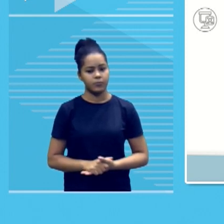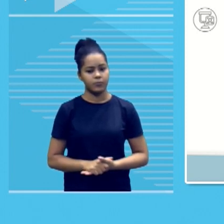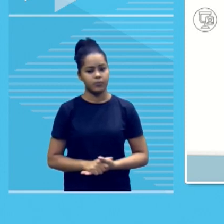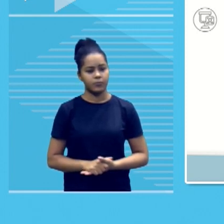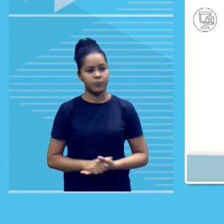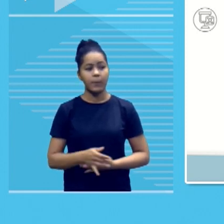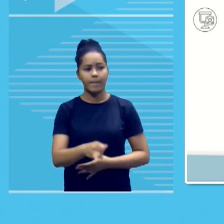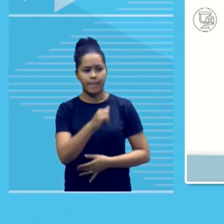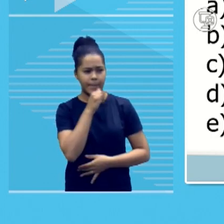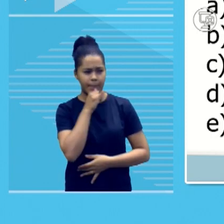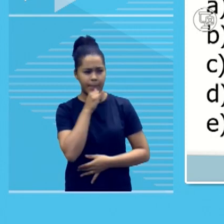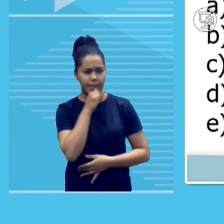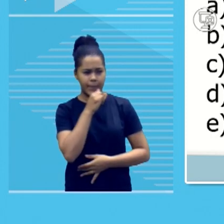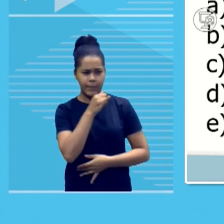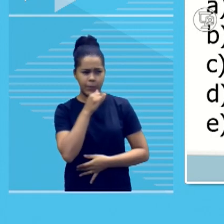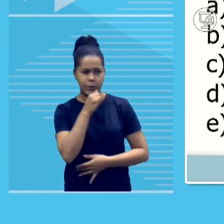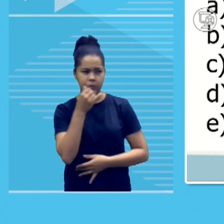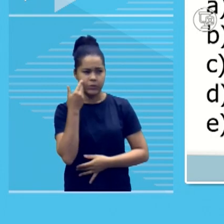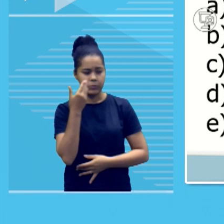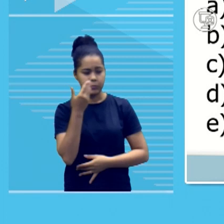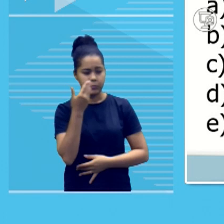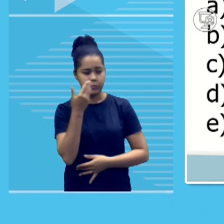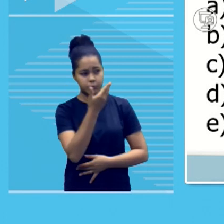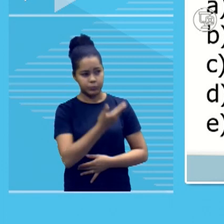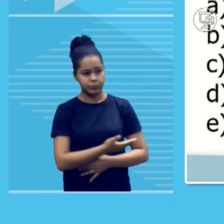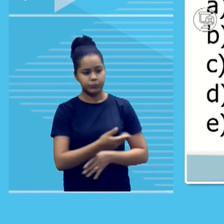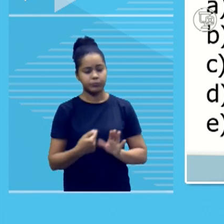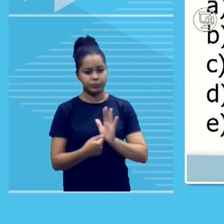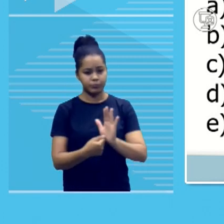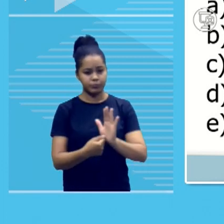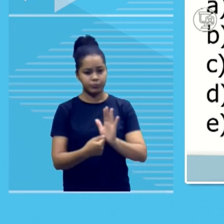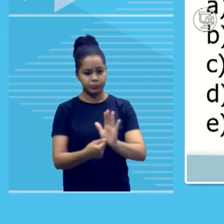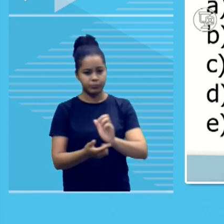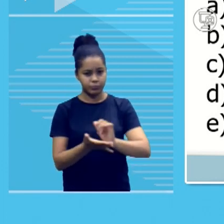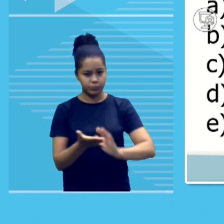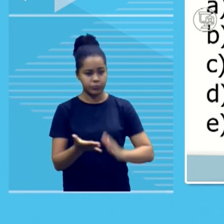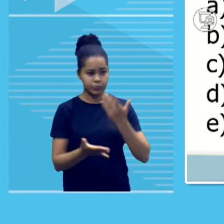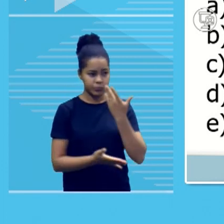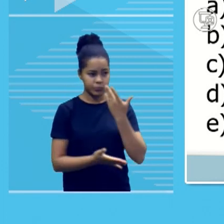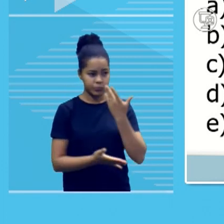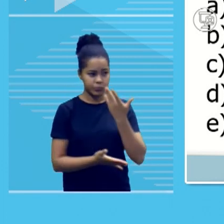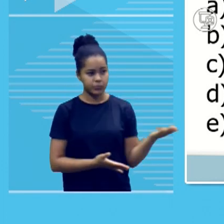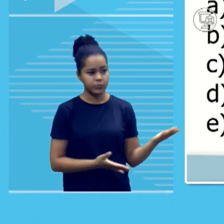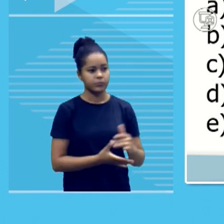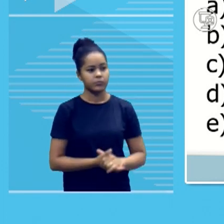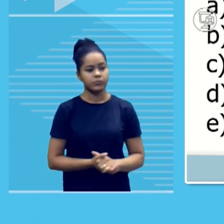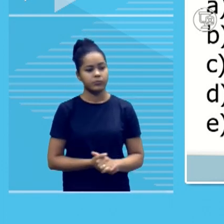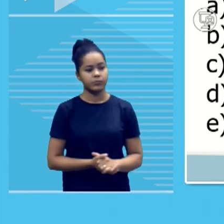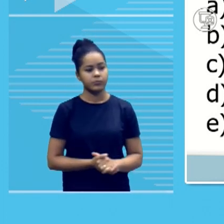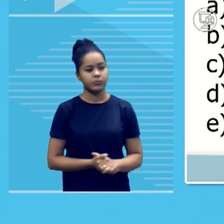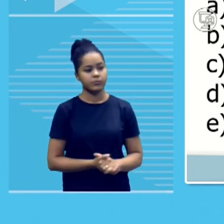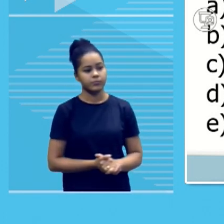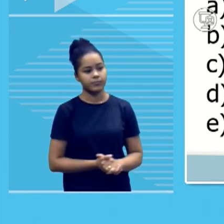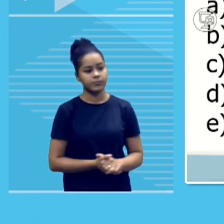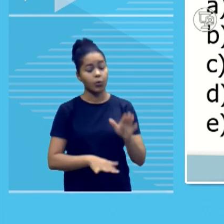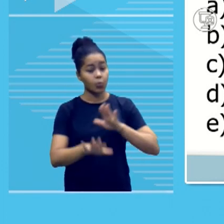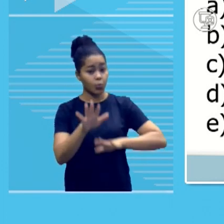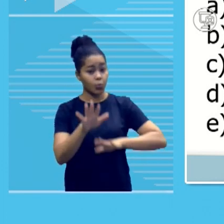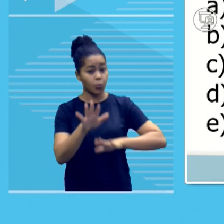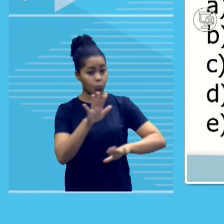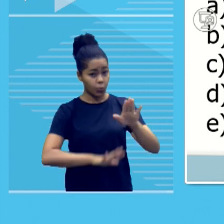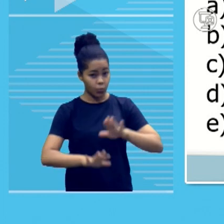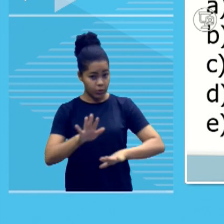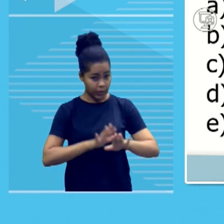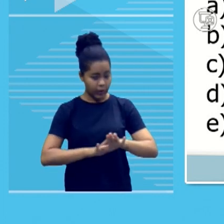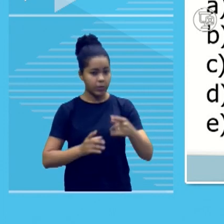é que a gente faz um exemplo aqui pronto aí ó olha aqui pessoal a seta o cuidado que essa